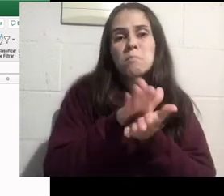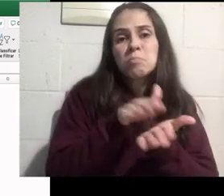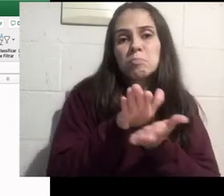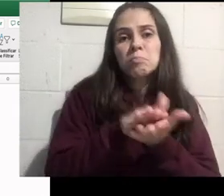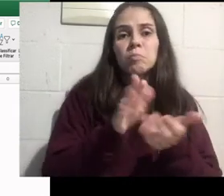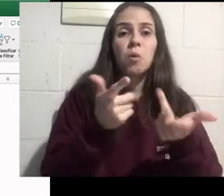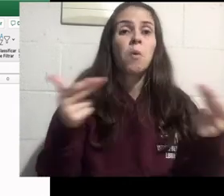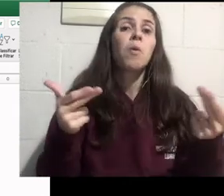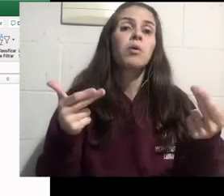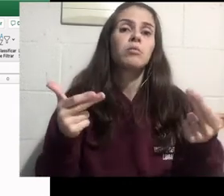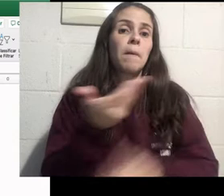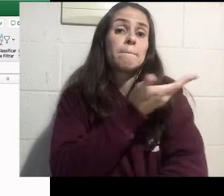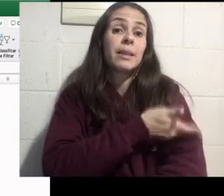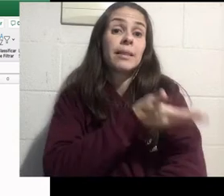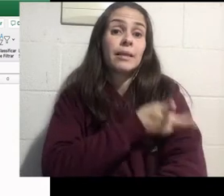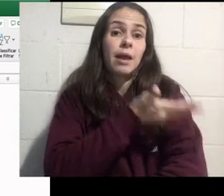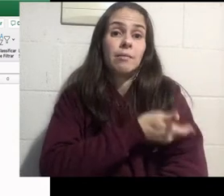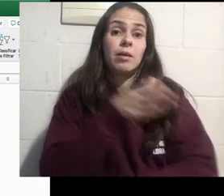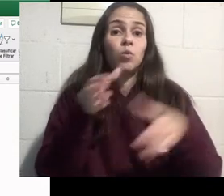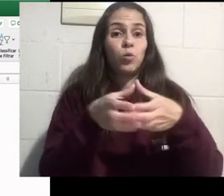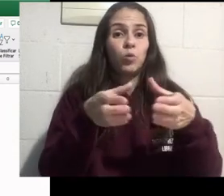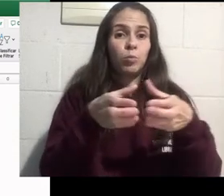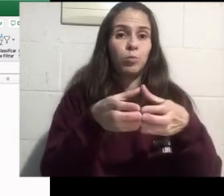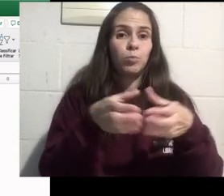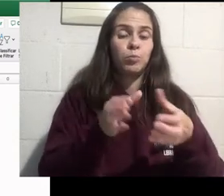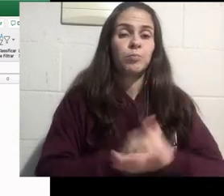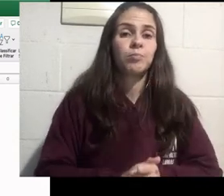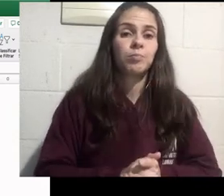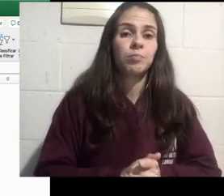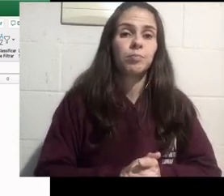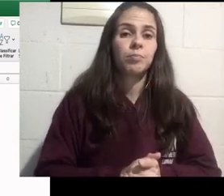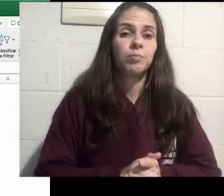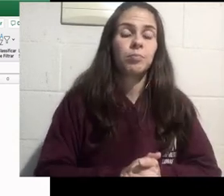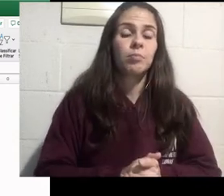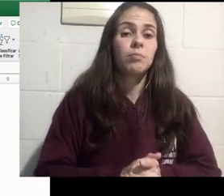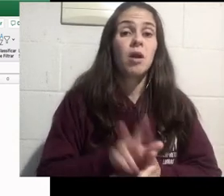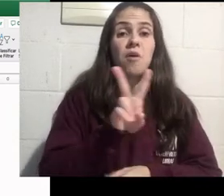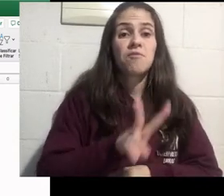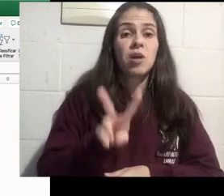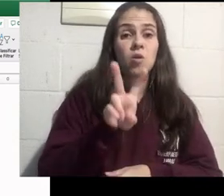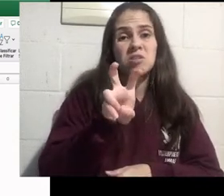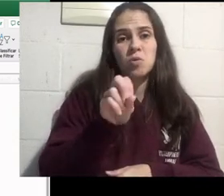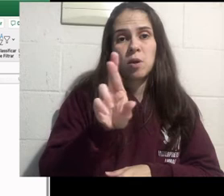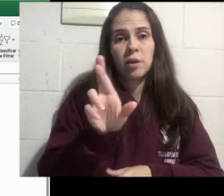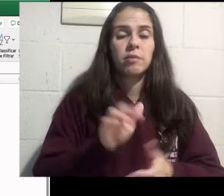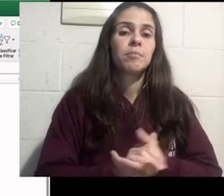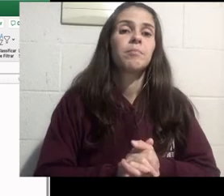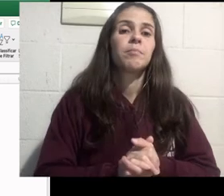que vão ser necessários para treinar a equipe, né, da mini empresa. Tá, então deu o valor total de 50.